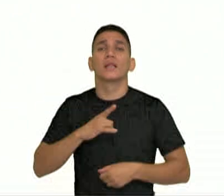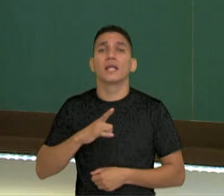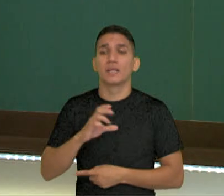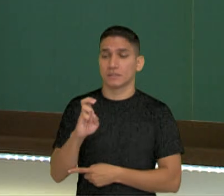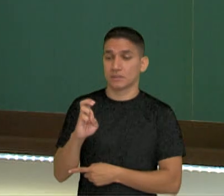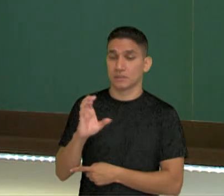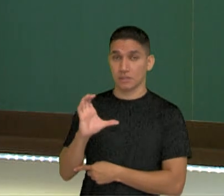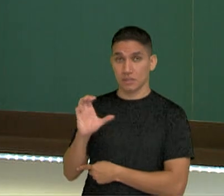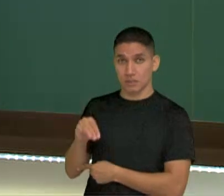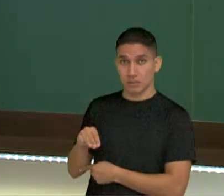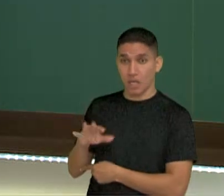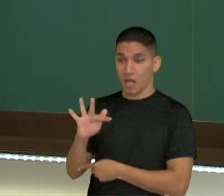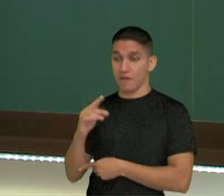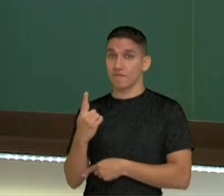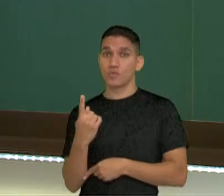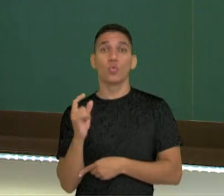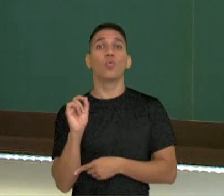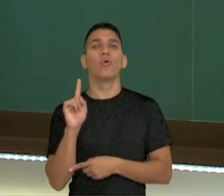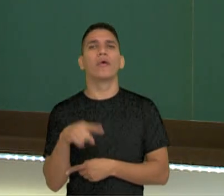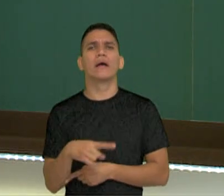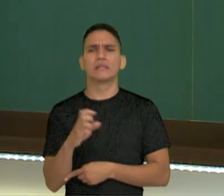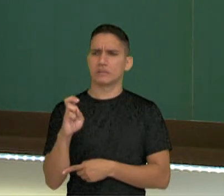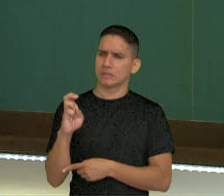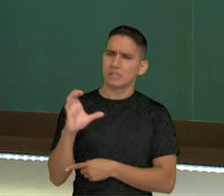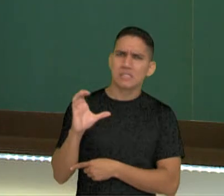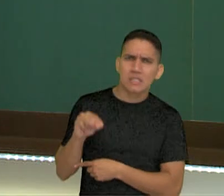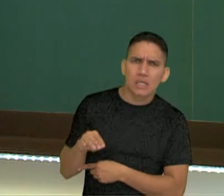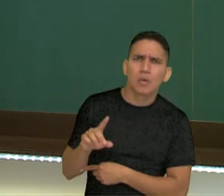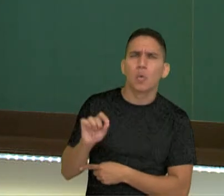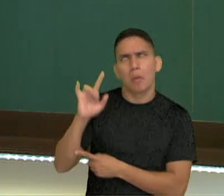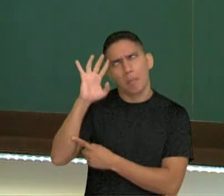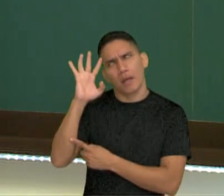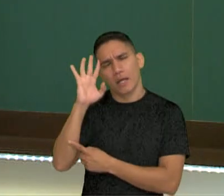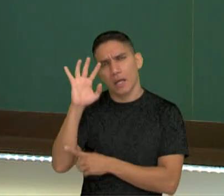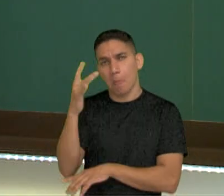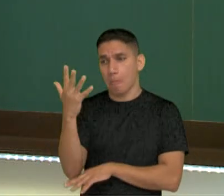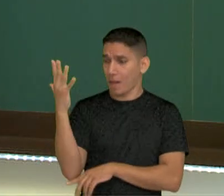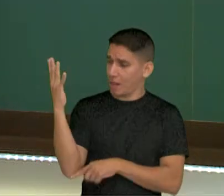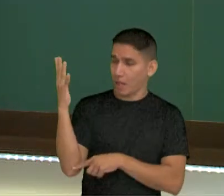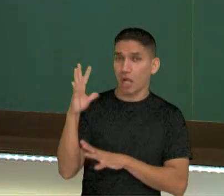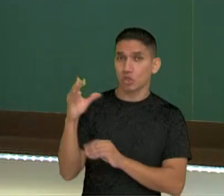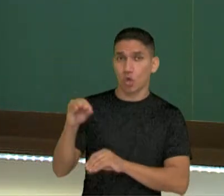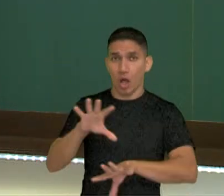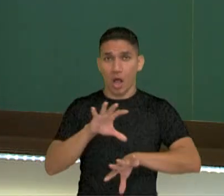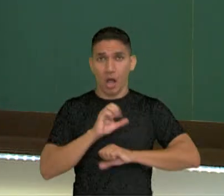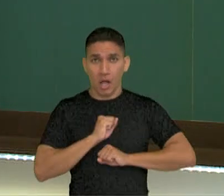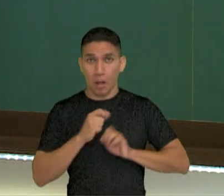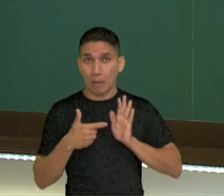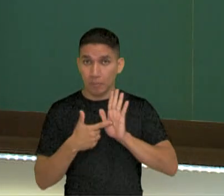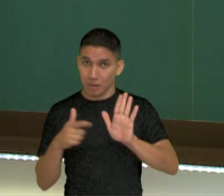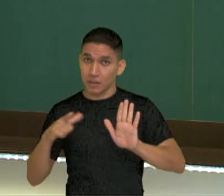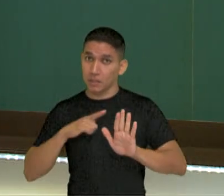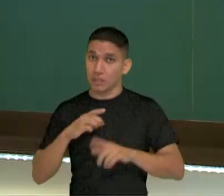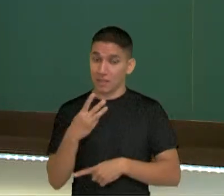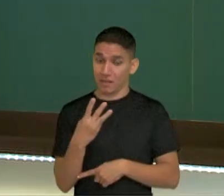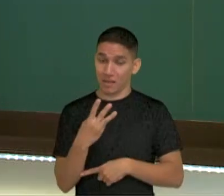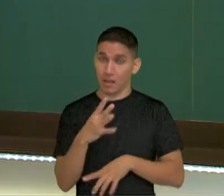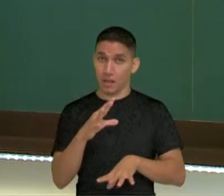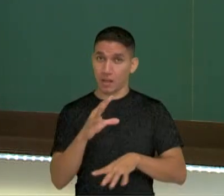F1. Para ter 5 centímetros, vamos pensar que uma planta que é toda recessiva, do jeito que está mostrando ali, tem 3